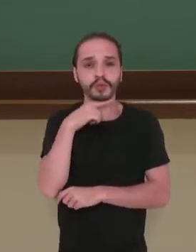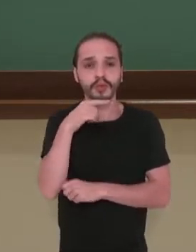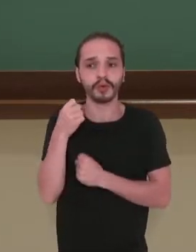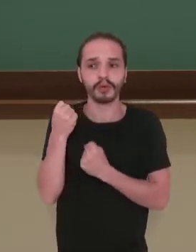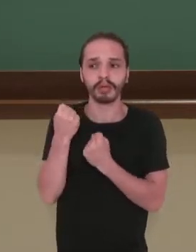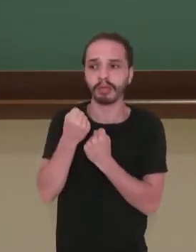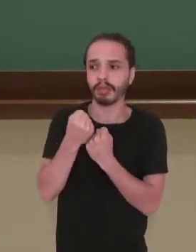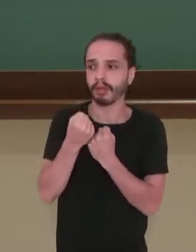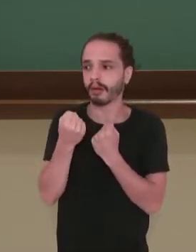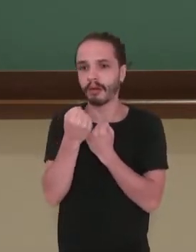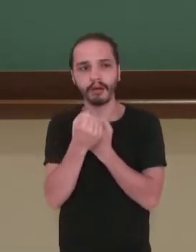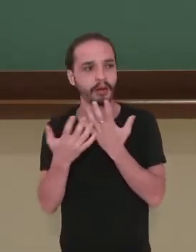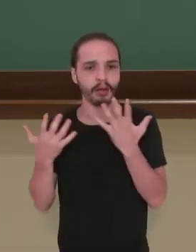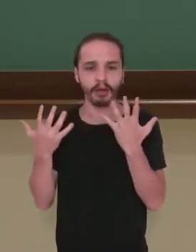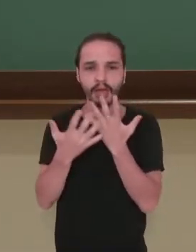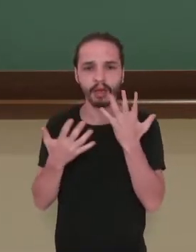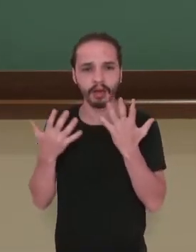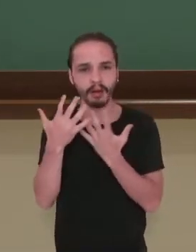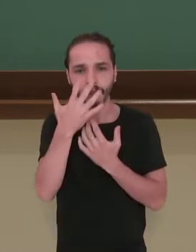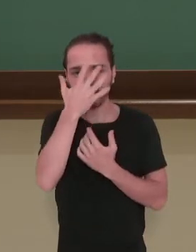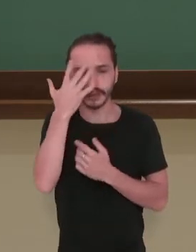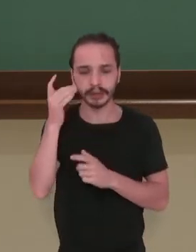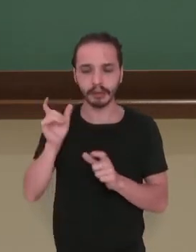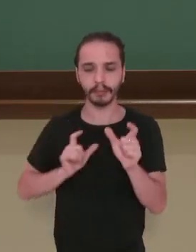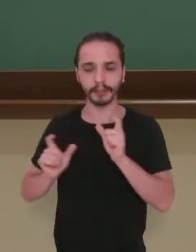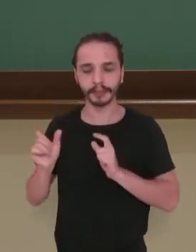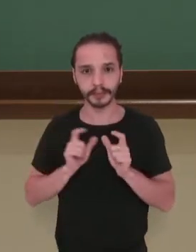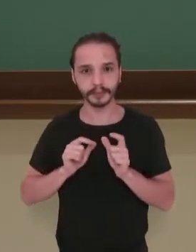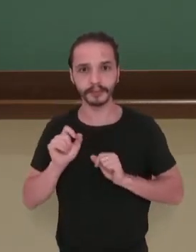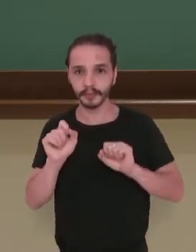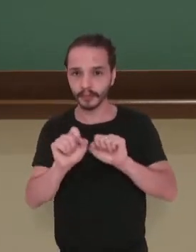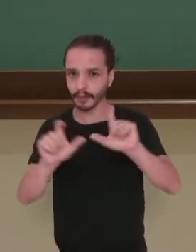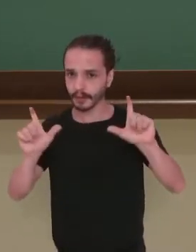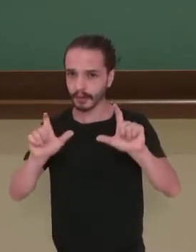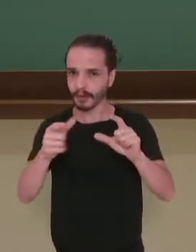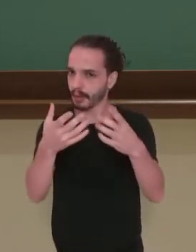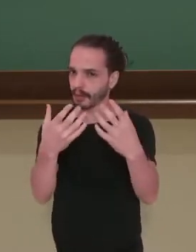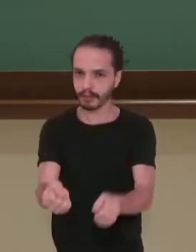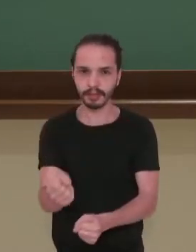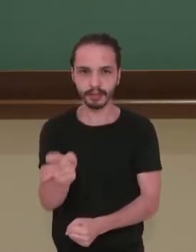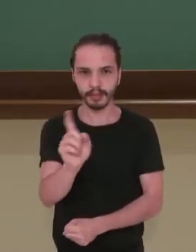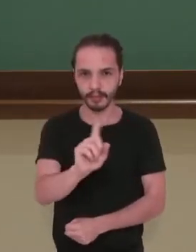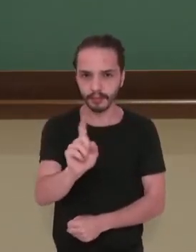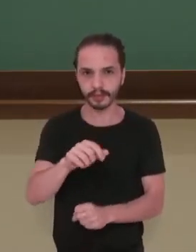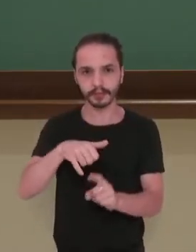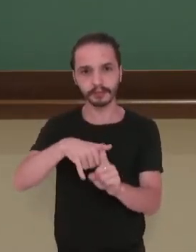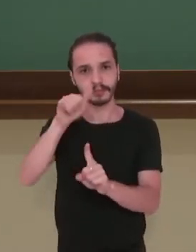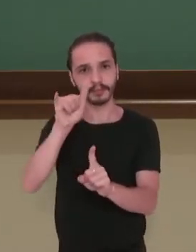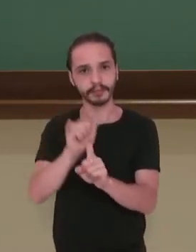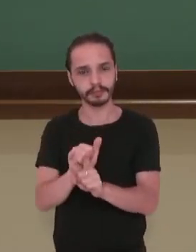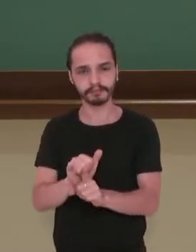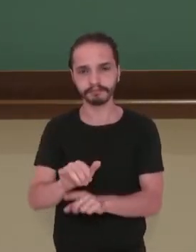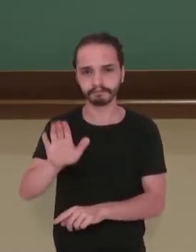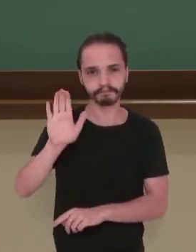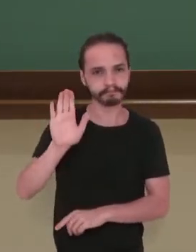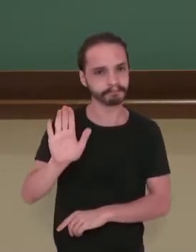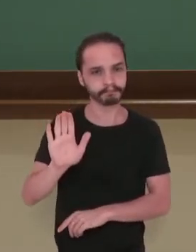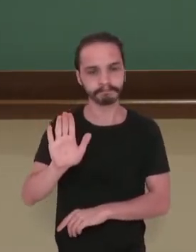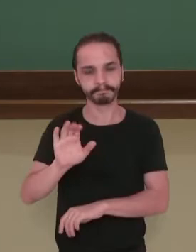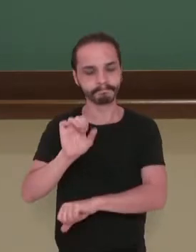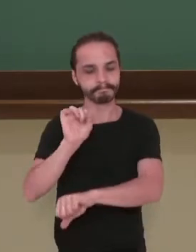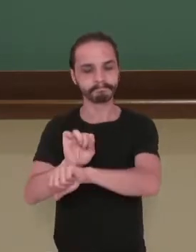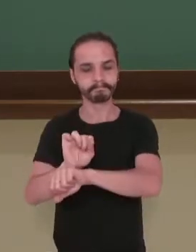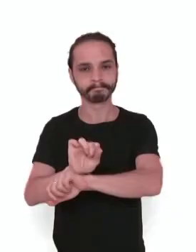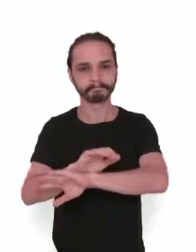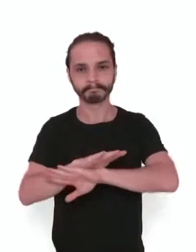das pessoas que o praticam. Fica o alerta, não permita o bullying, né? Stop the bullying.